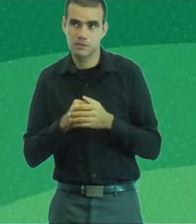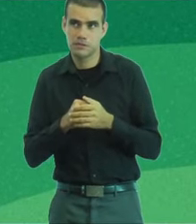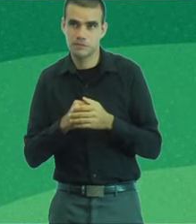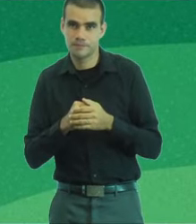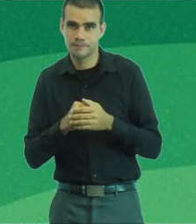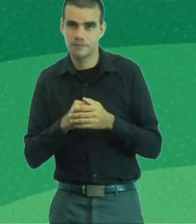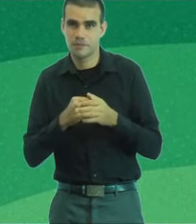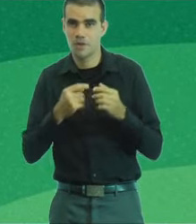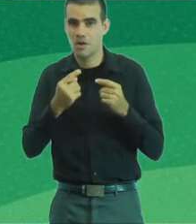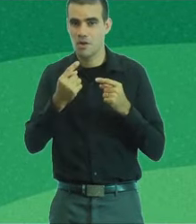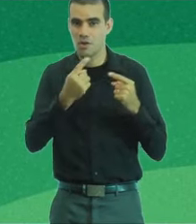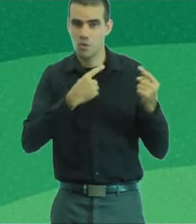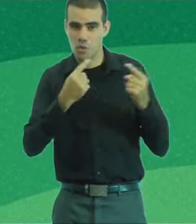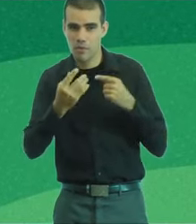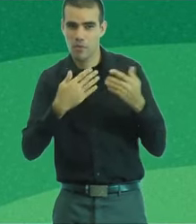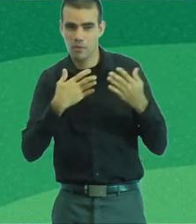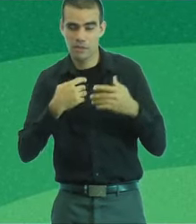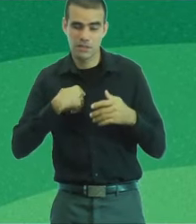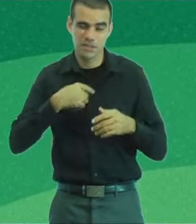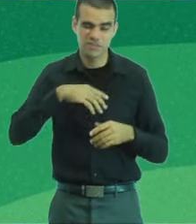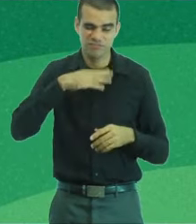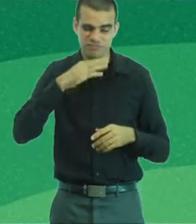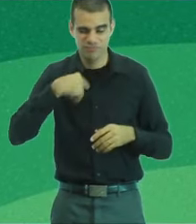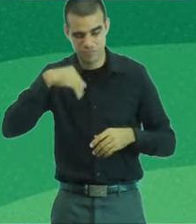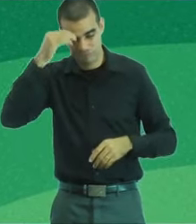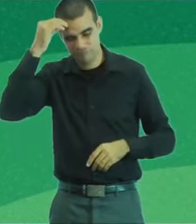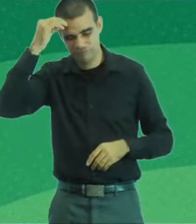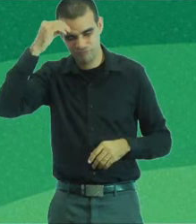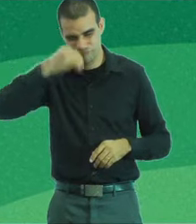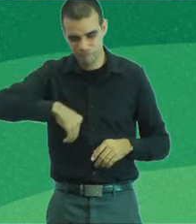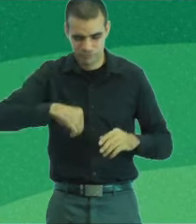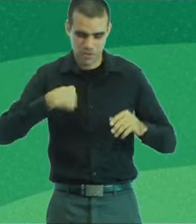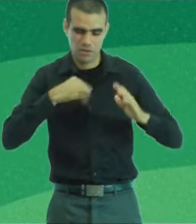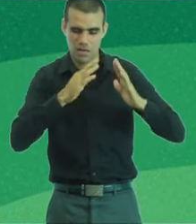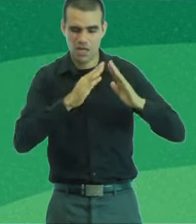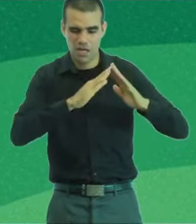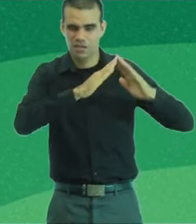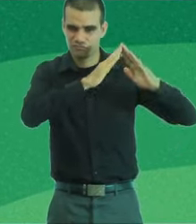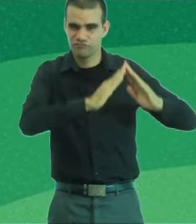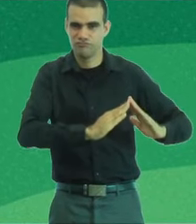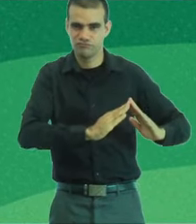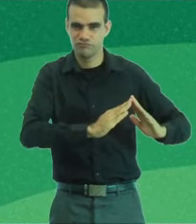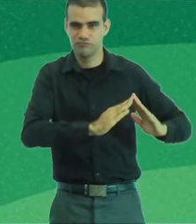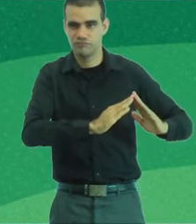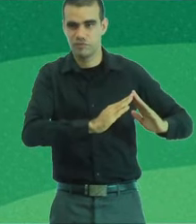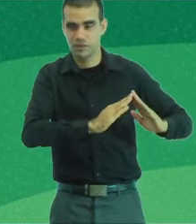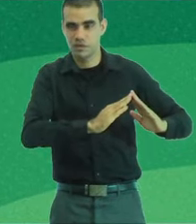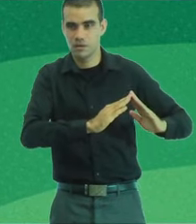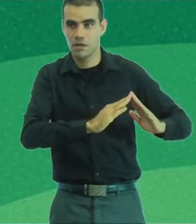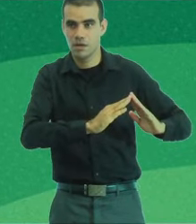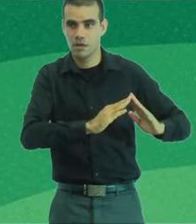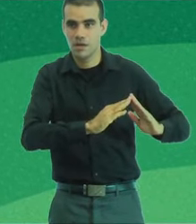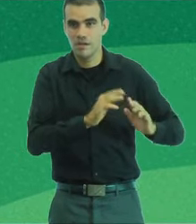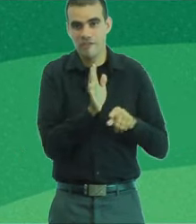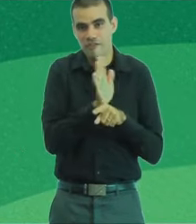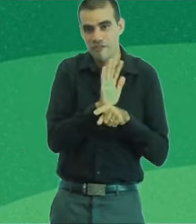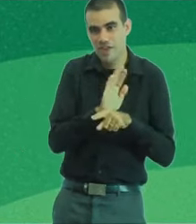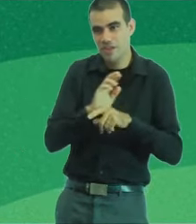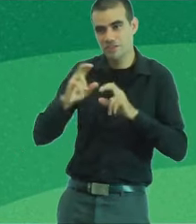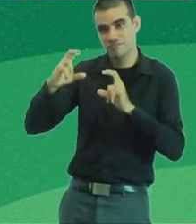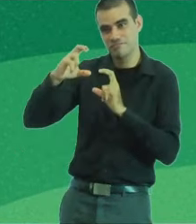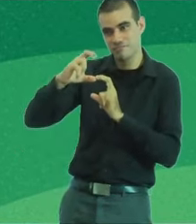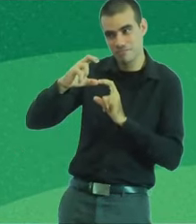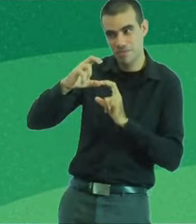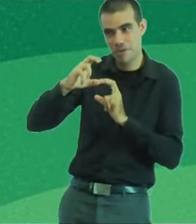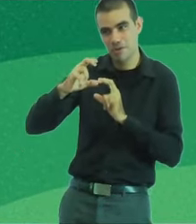telegram com o pessoal eu falei cara não aguento mais eu vou largar tudo isso eu vou ficar em casa eu vou fazer vídeo de Python porque